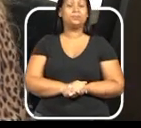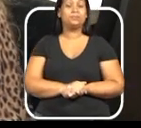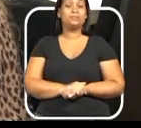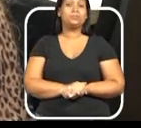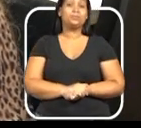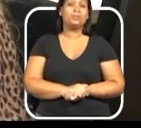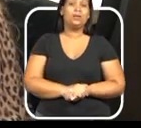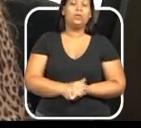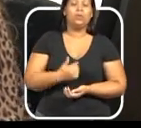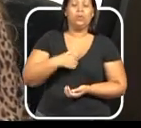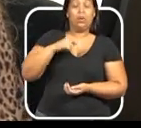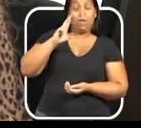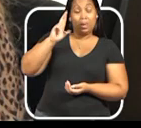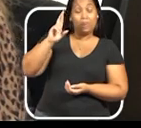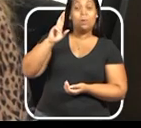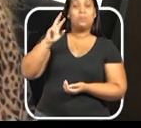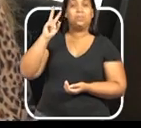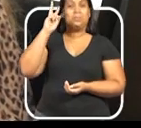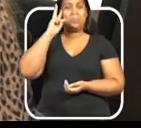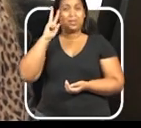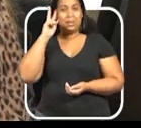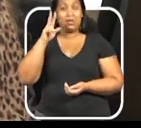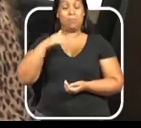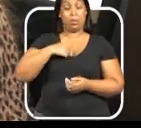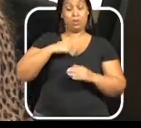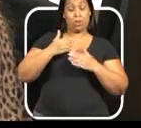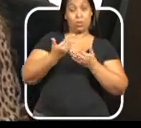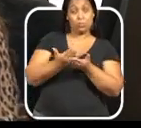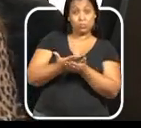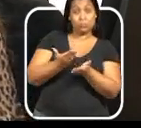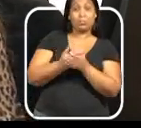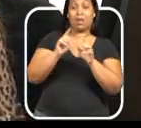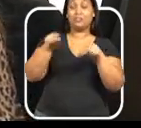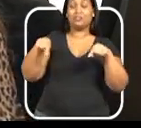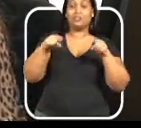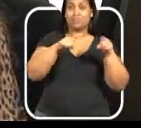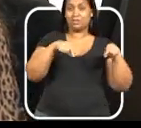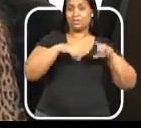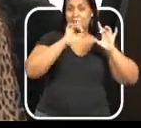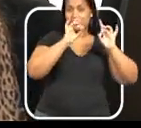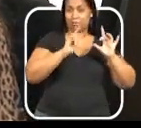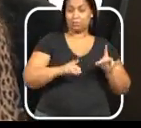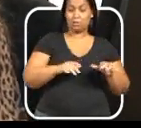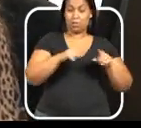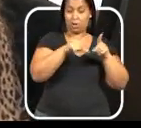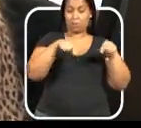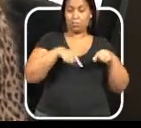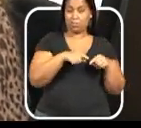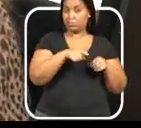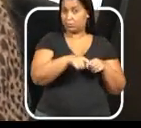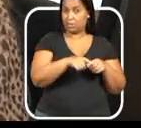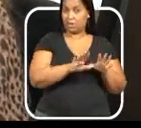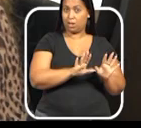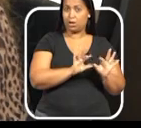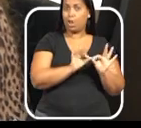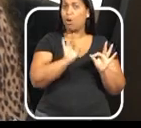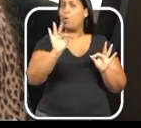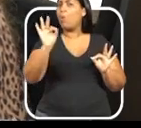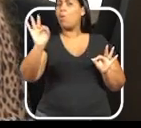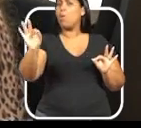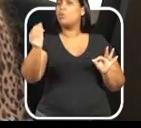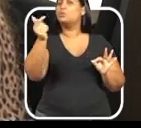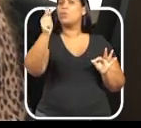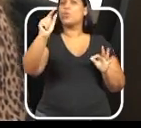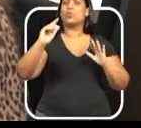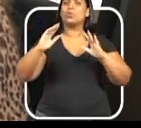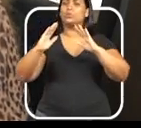quando eu me lembro, quando eu estudava, tinha a sala especial, que era uma sala, né, longe das outras salas